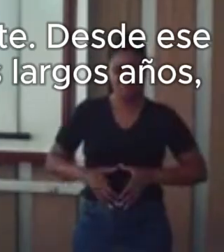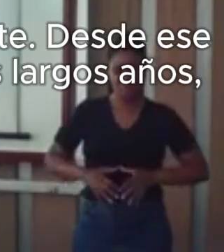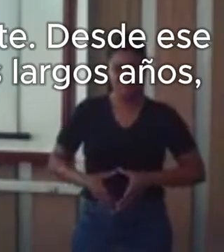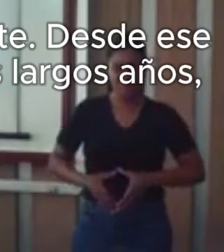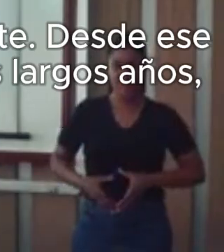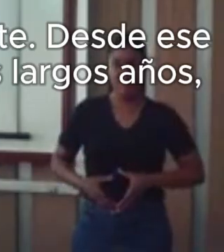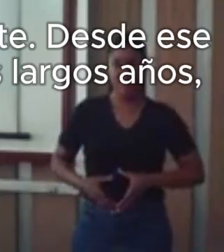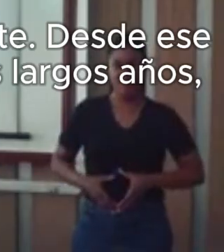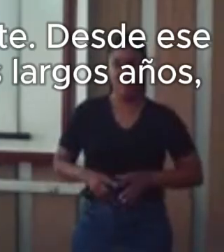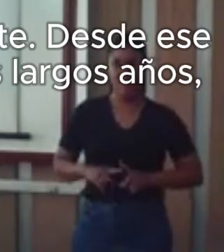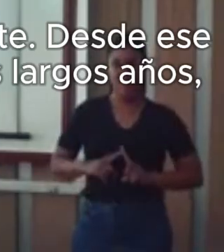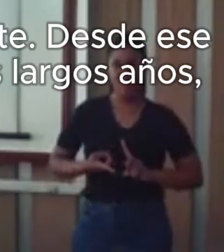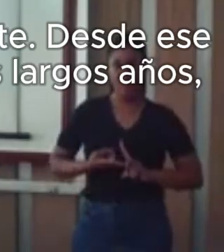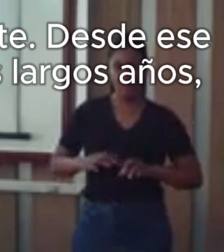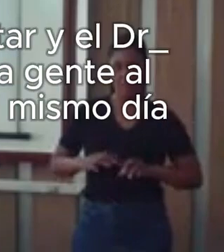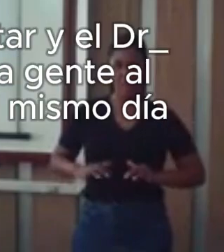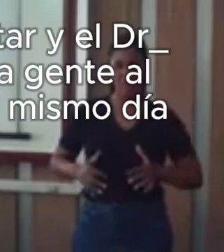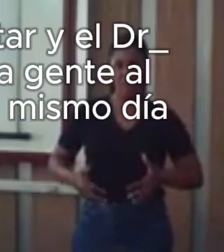Então,